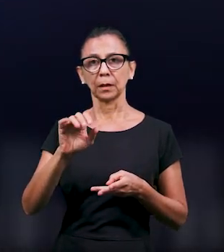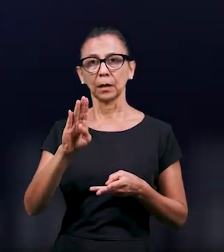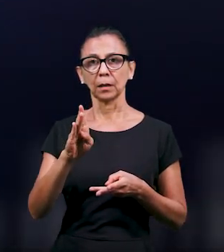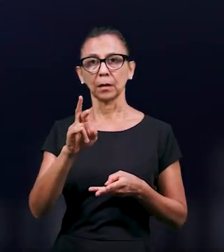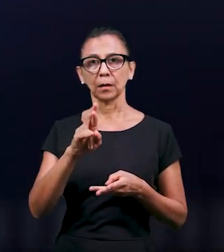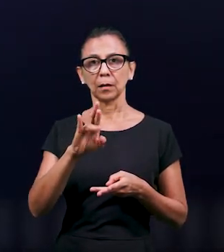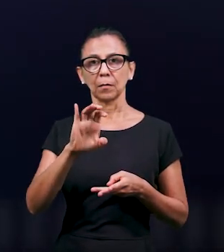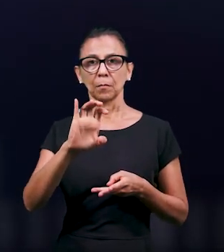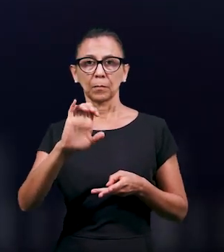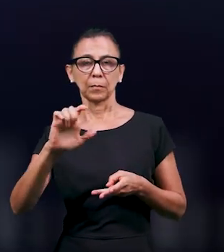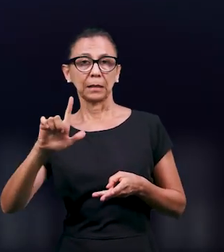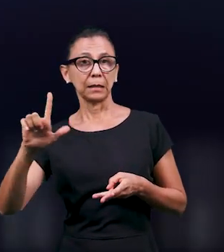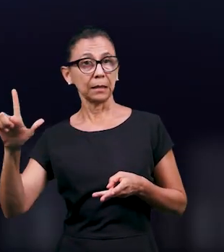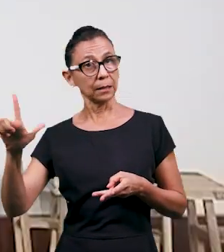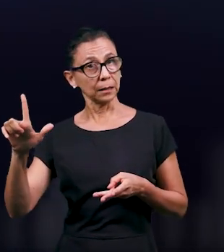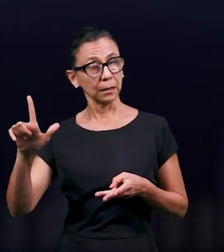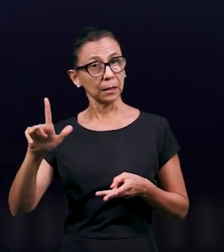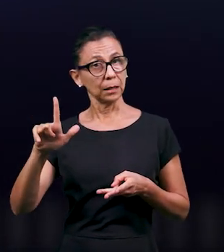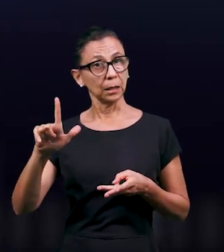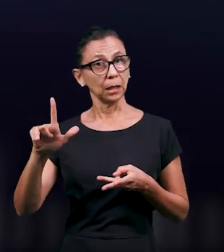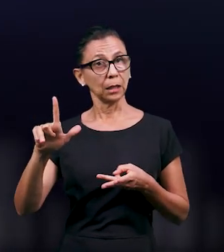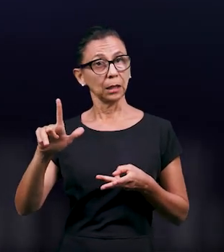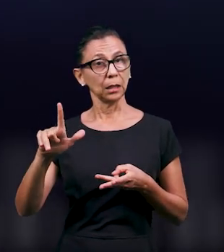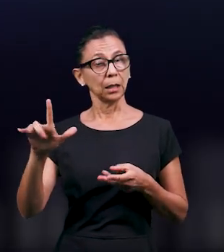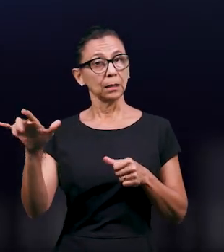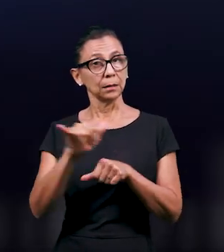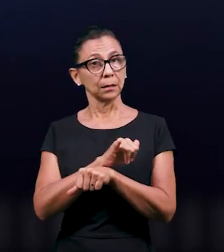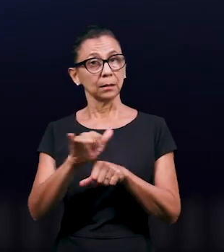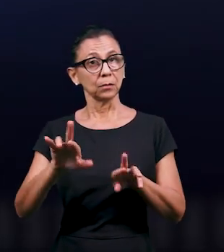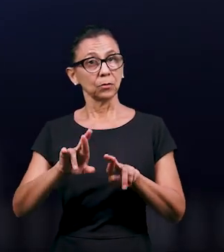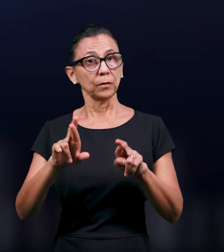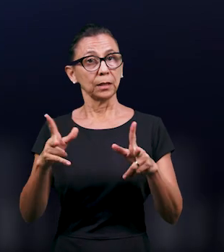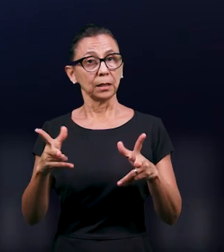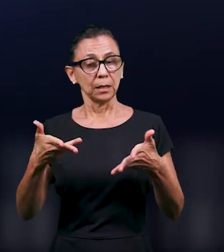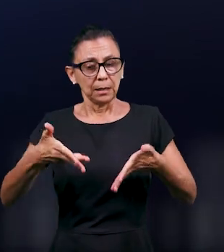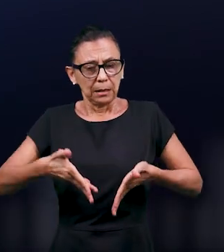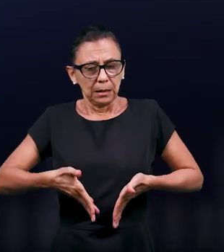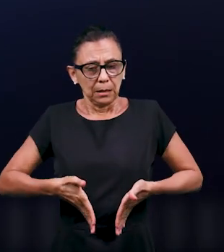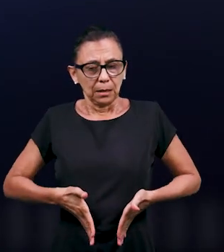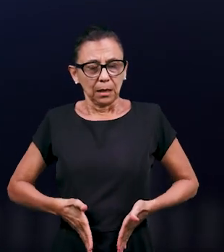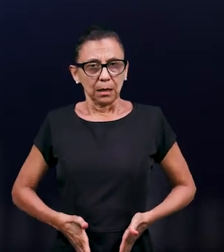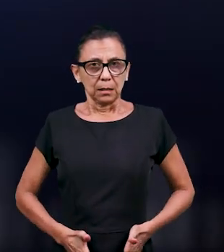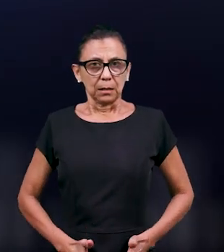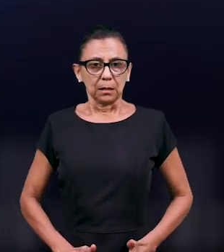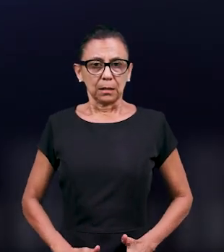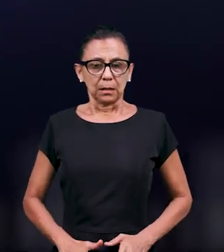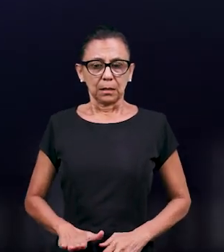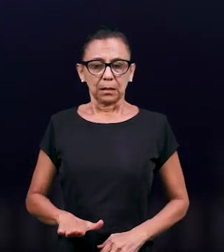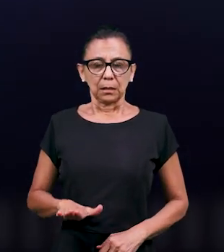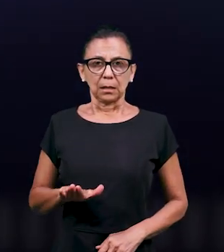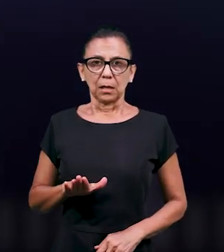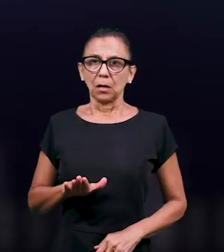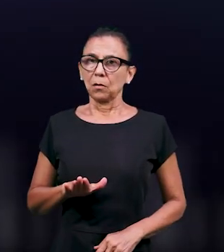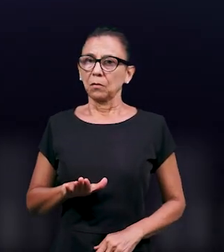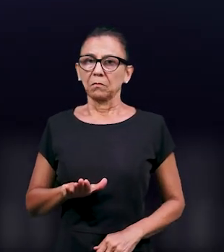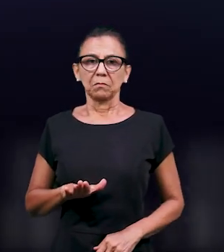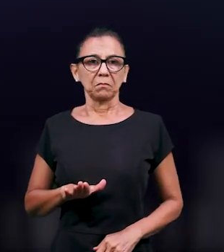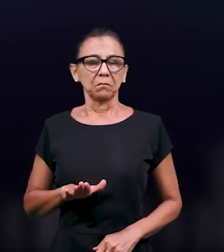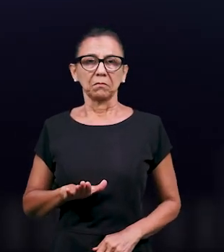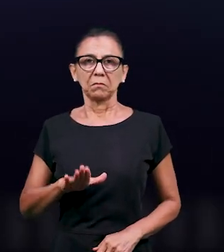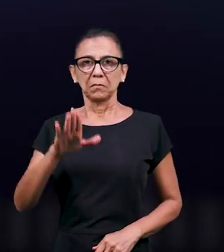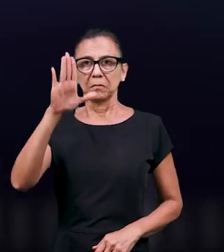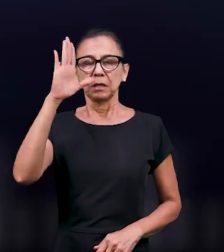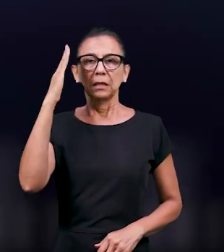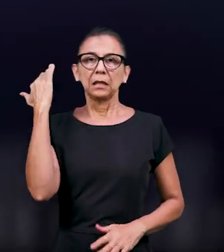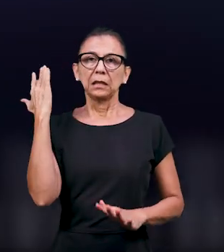outra estratégia. O Gabriel, ele nasceu, ele não tinha comunicação, ele não aprendeu a